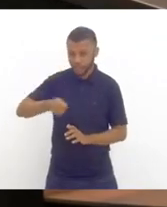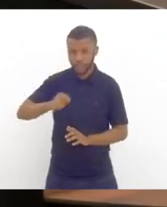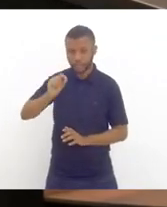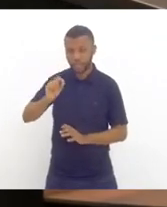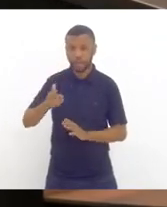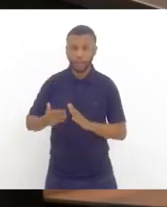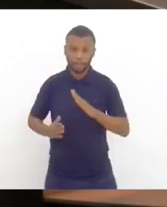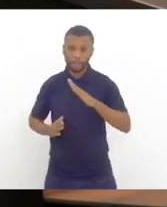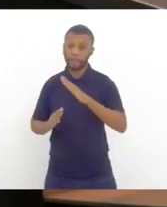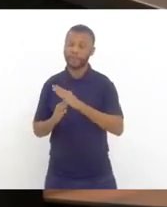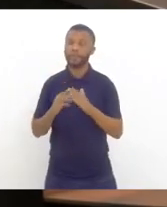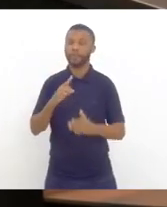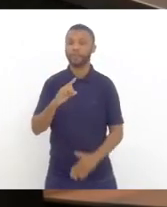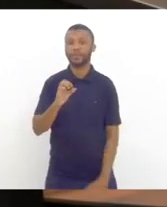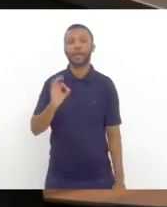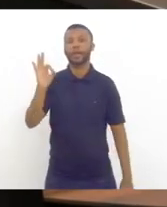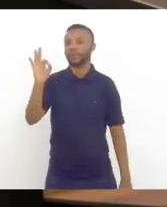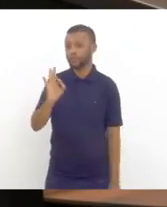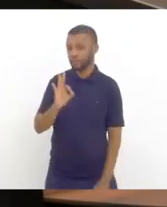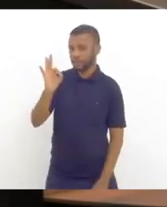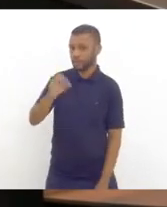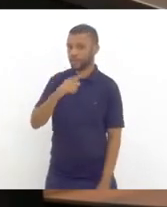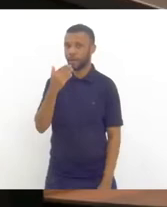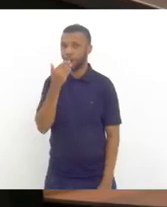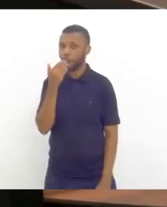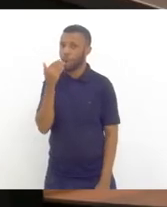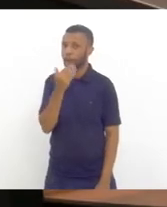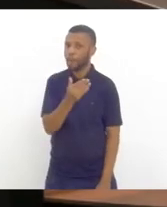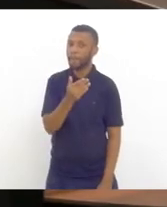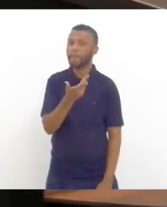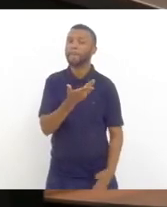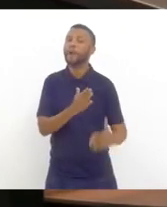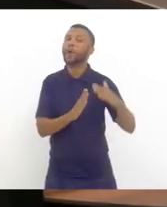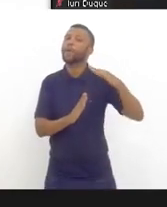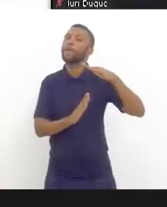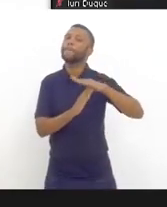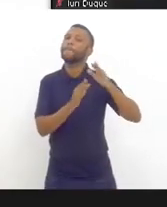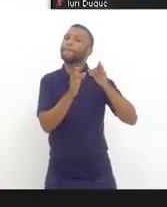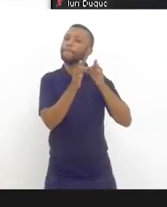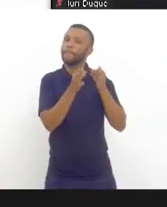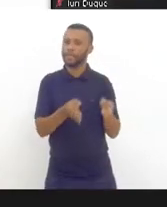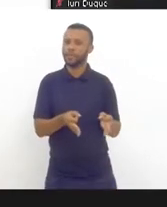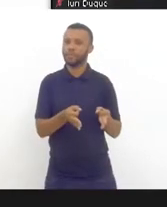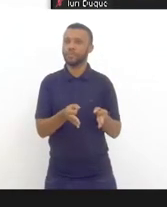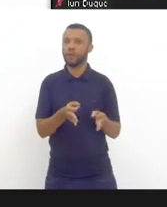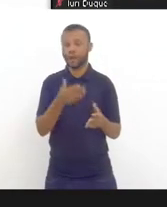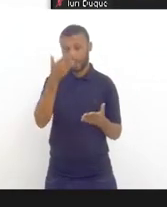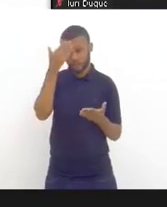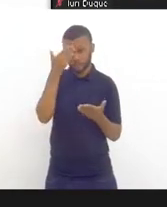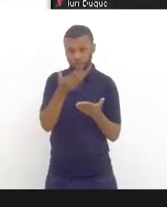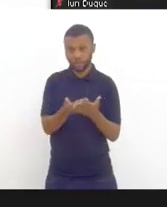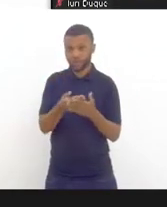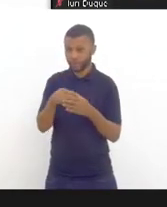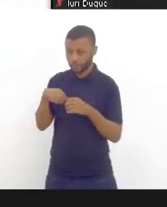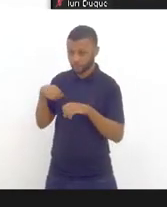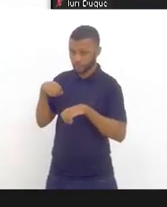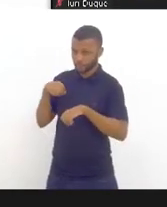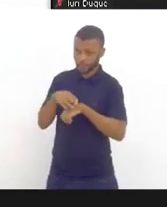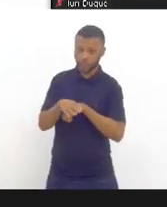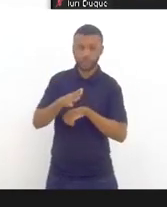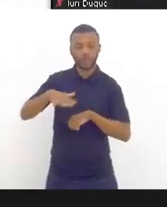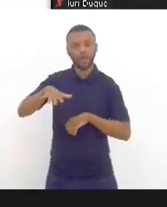mínimo tem que ser 10% e a gente opta pelo mínimo, eu acho que isso passa uma mensagem de que a